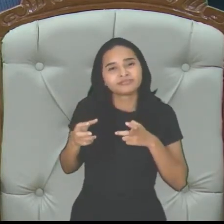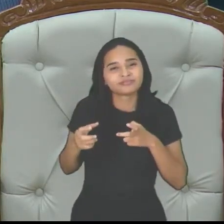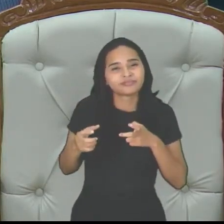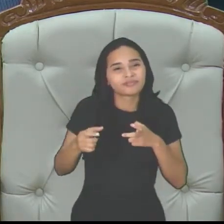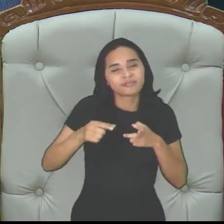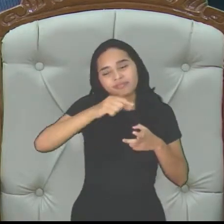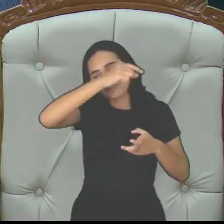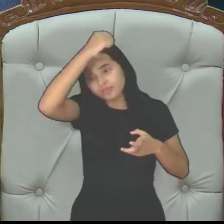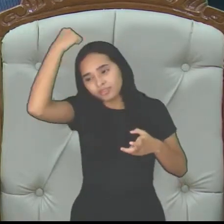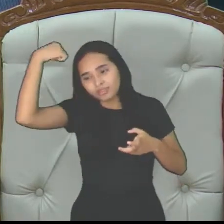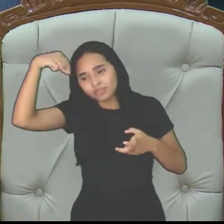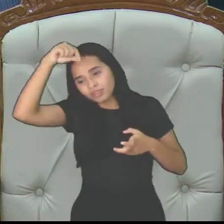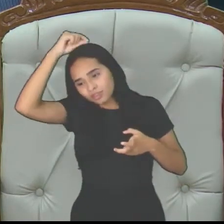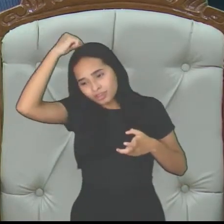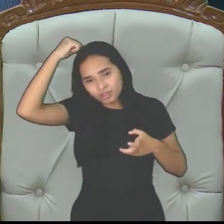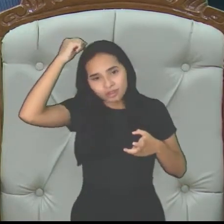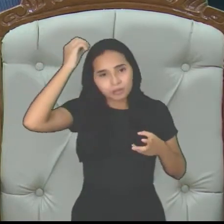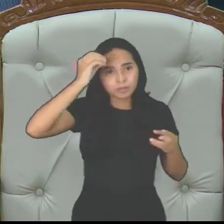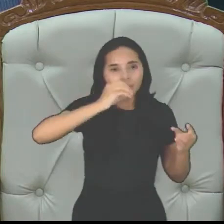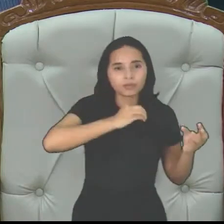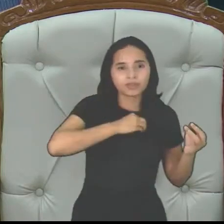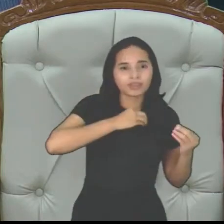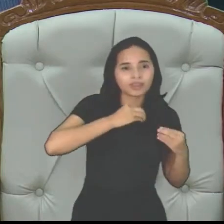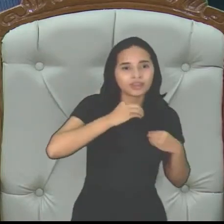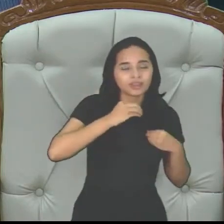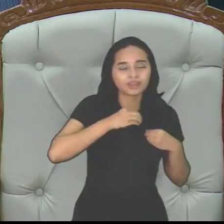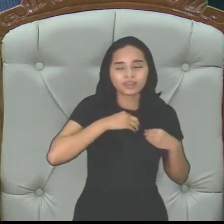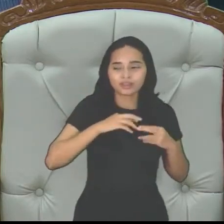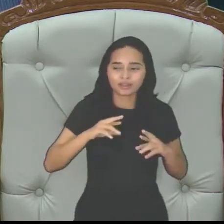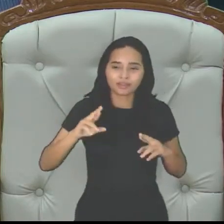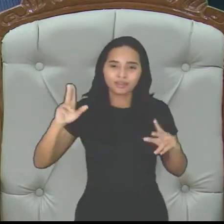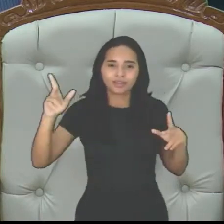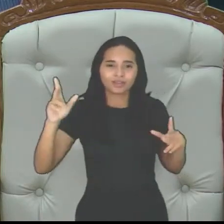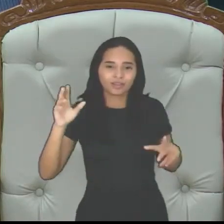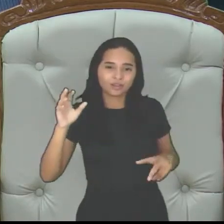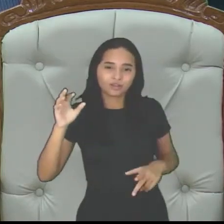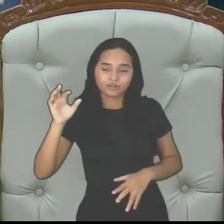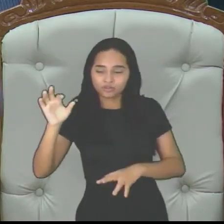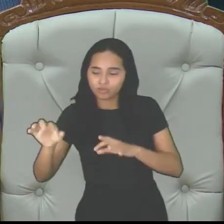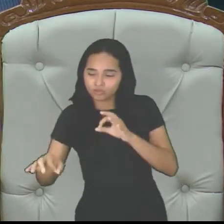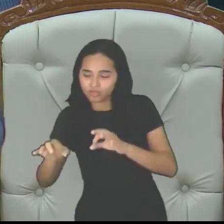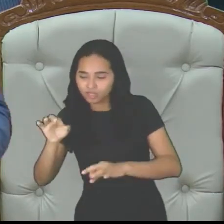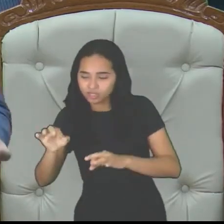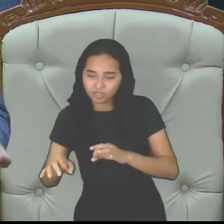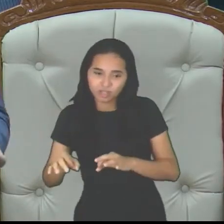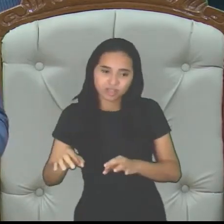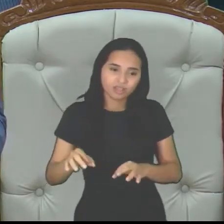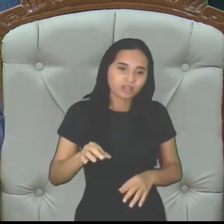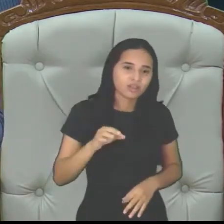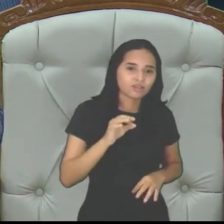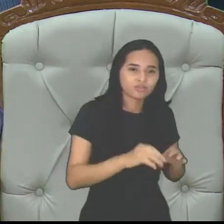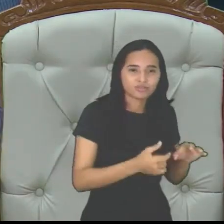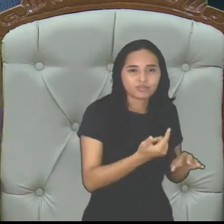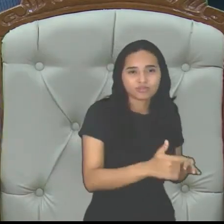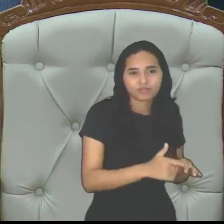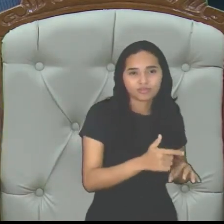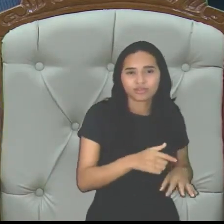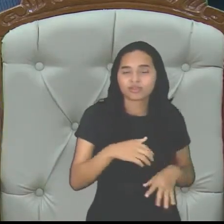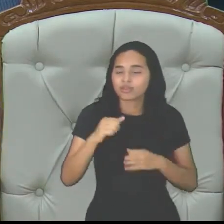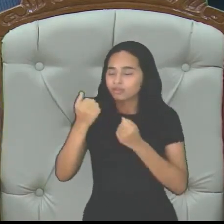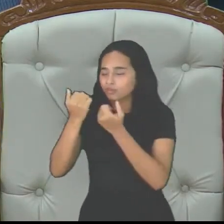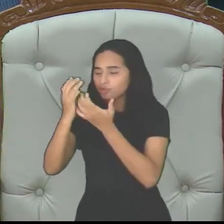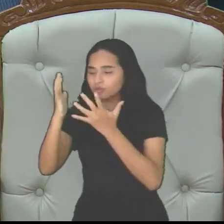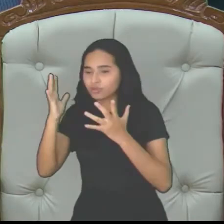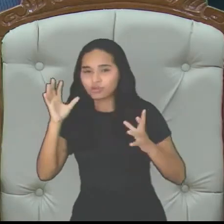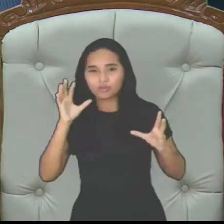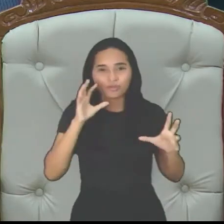santo e o profano, a justiça da injustiça, a luz das trevas.